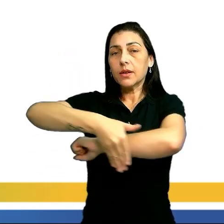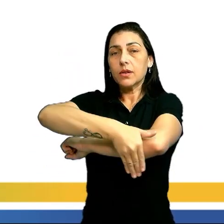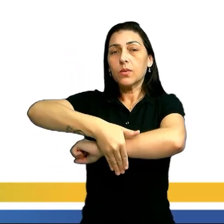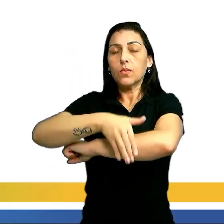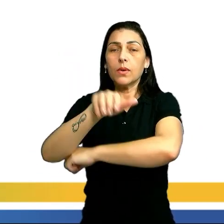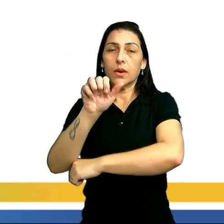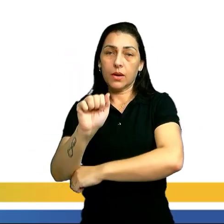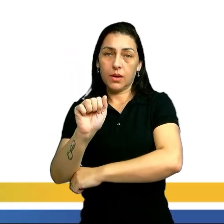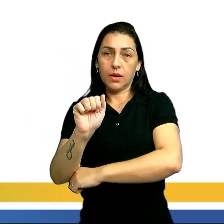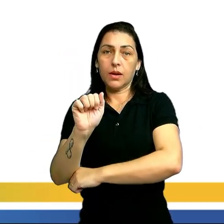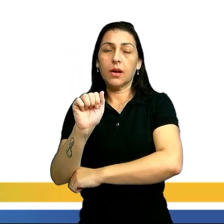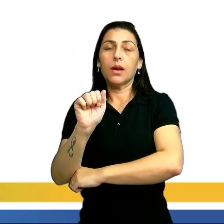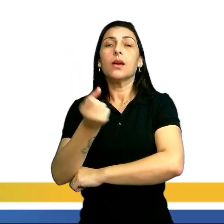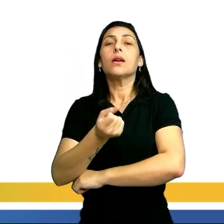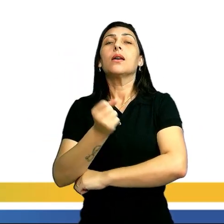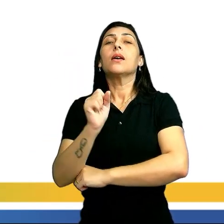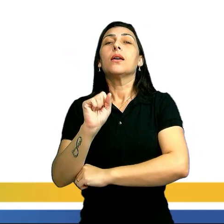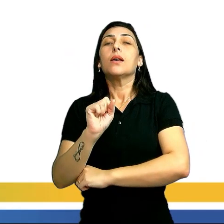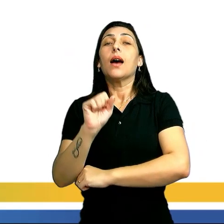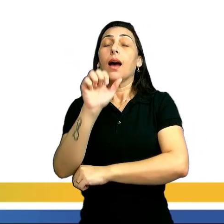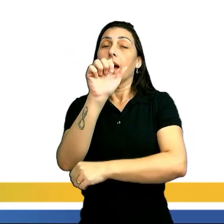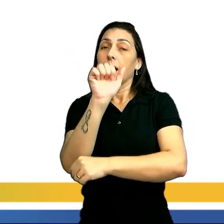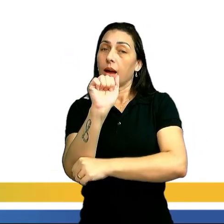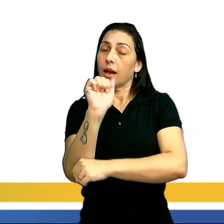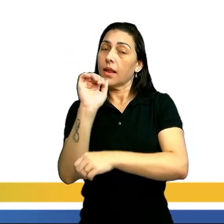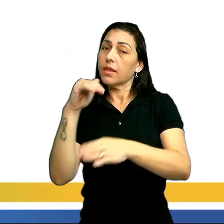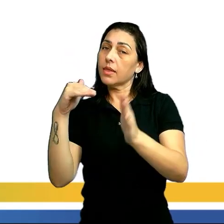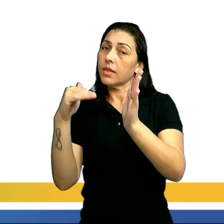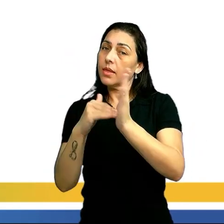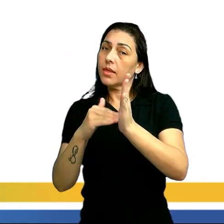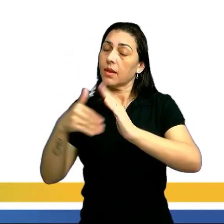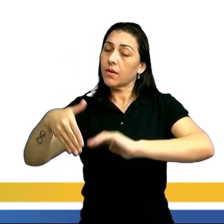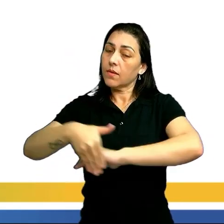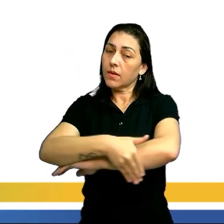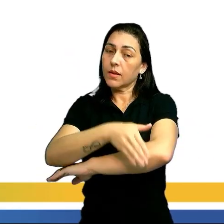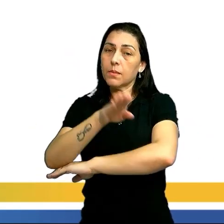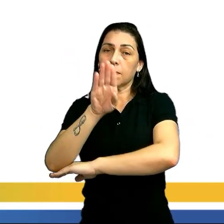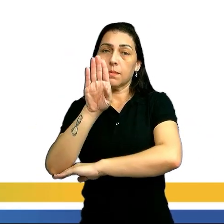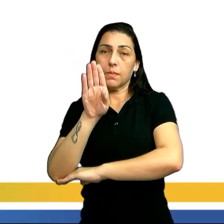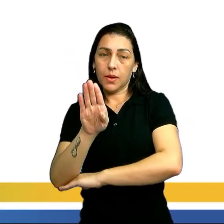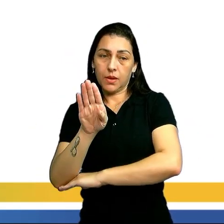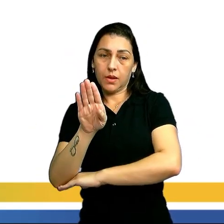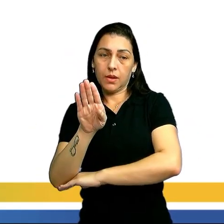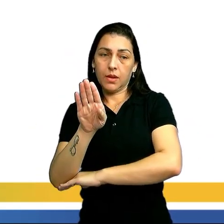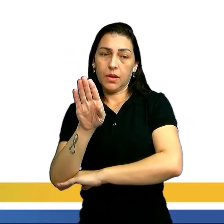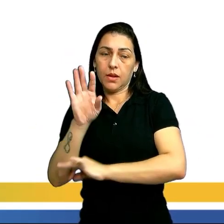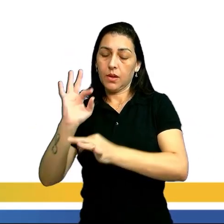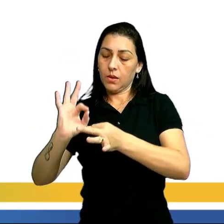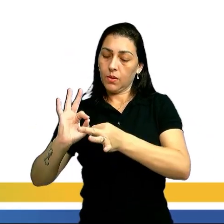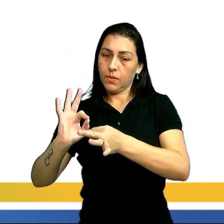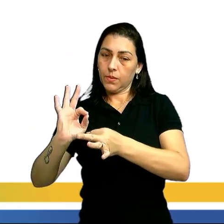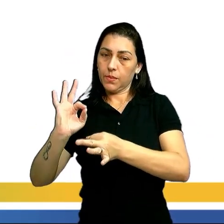A, contados a partir da Avenida A em direção à Avenida B, ou seja,